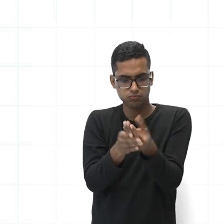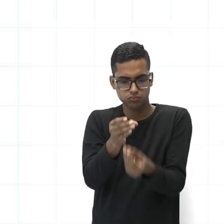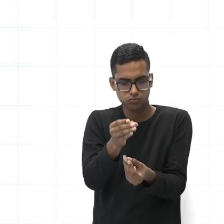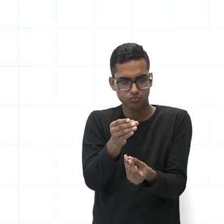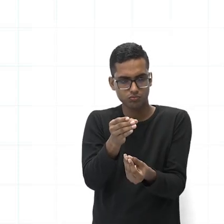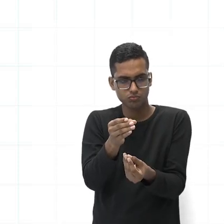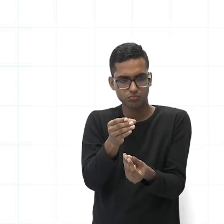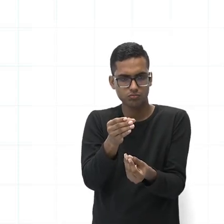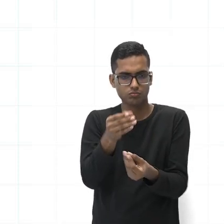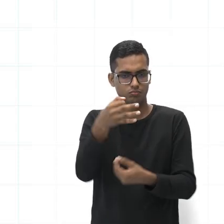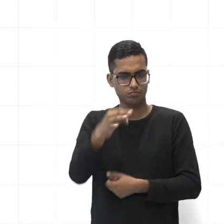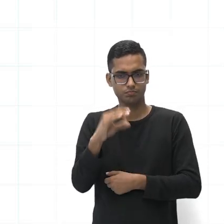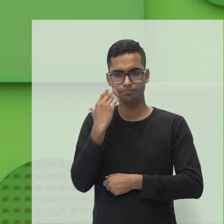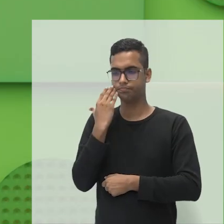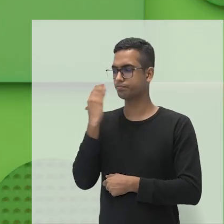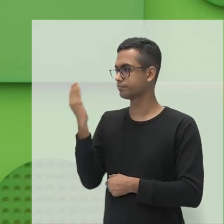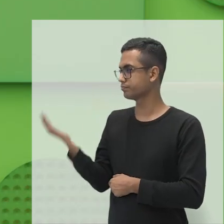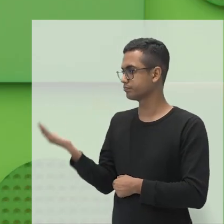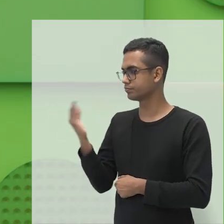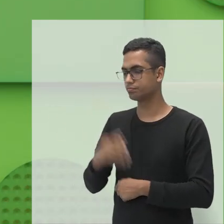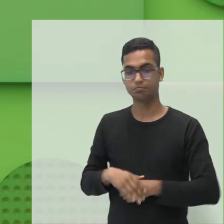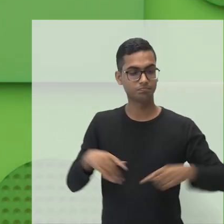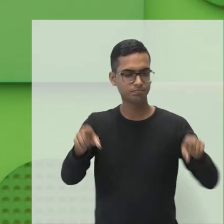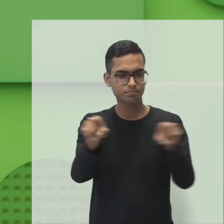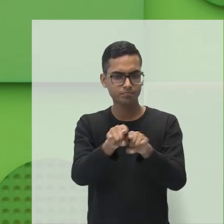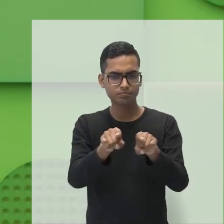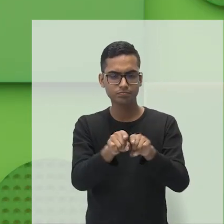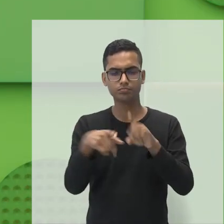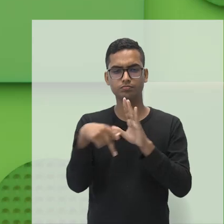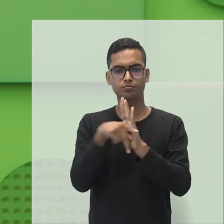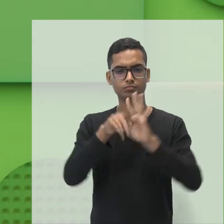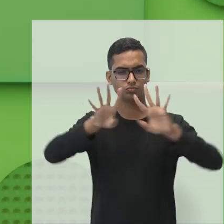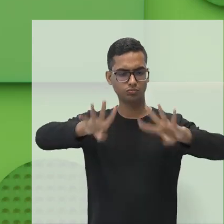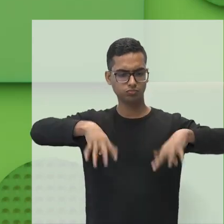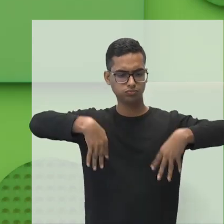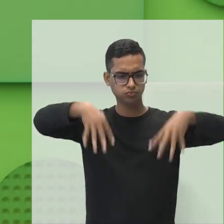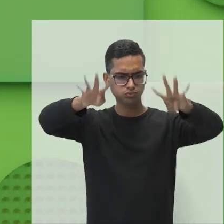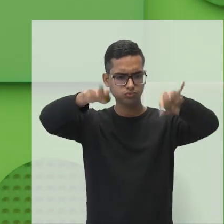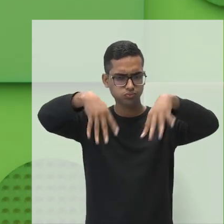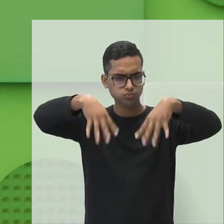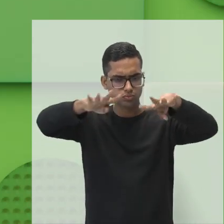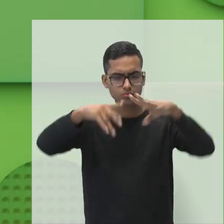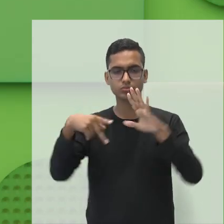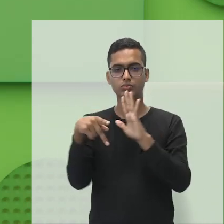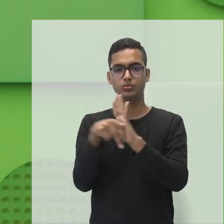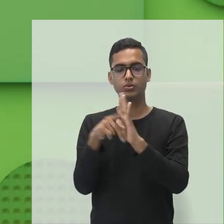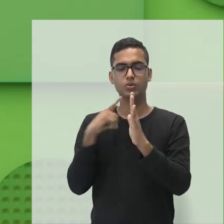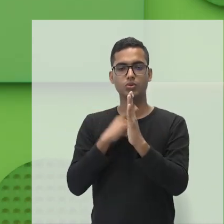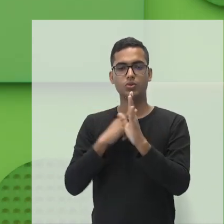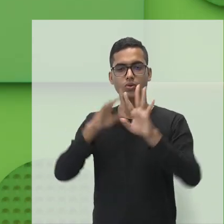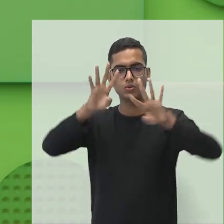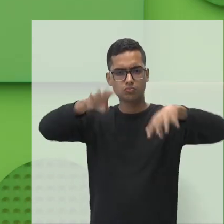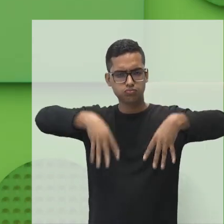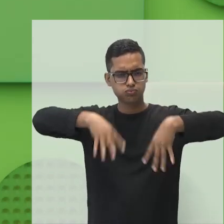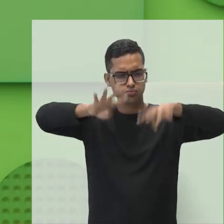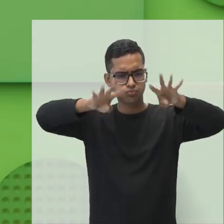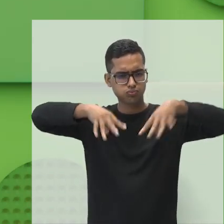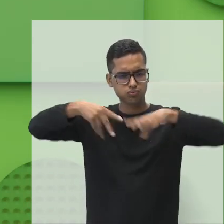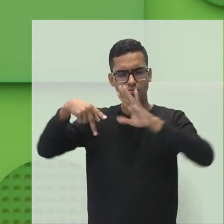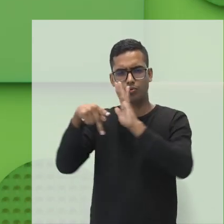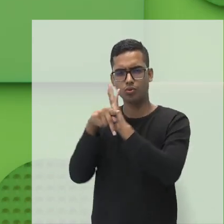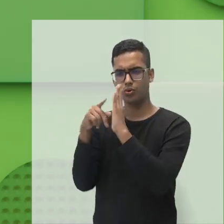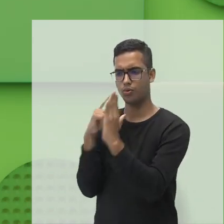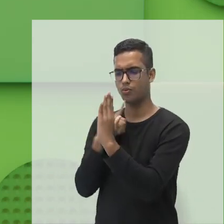reter as impurezas do ar, a poeira, certo? Então, o filtro do seu aparelho